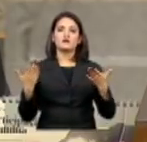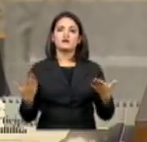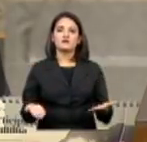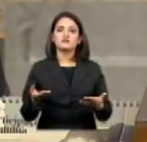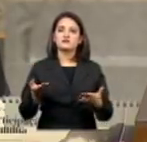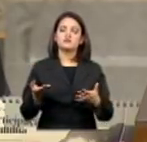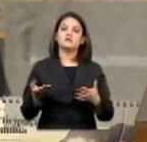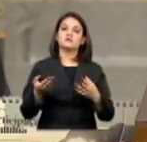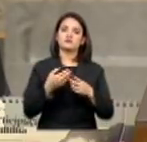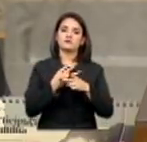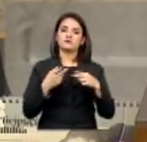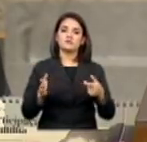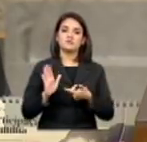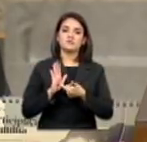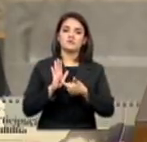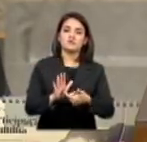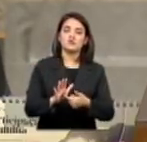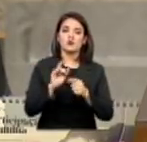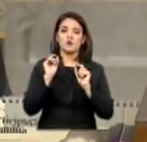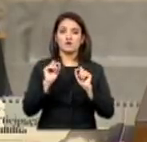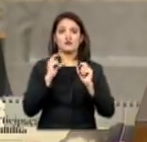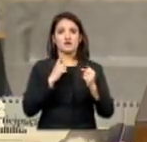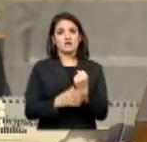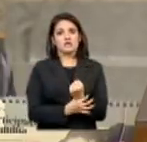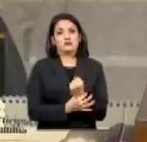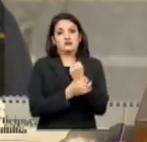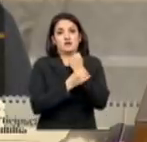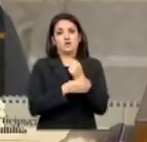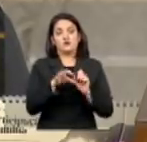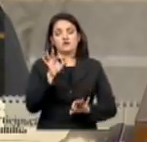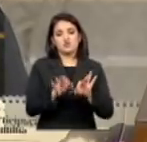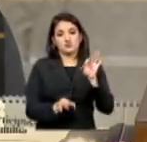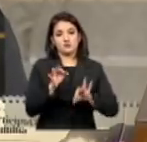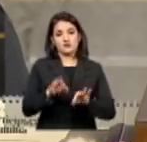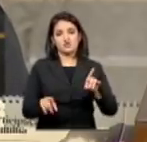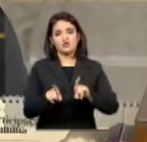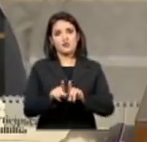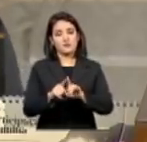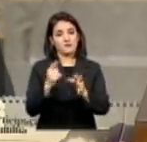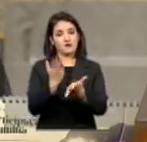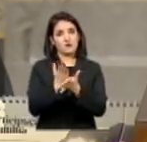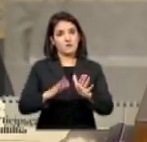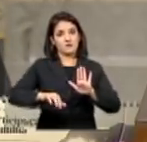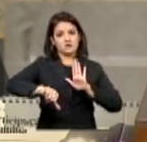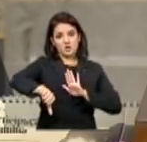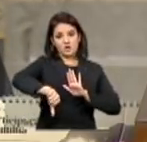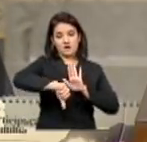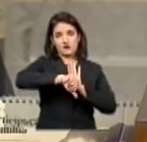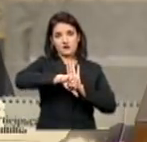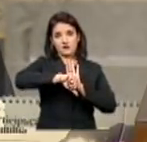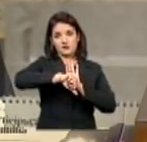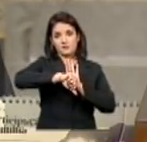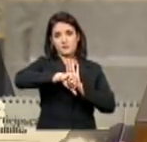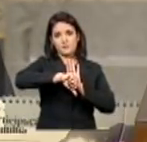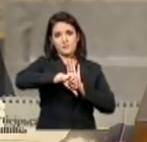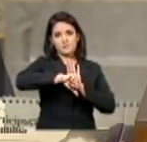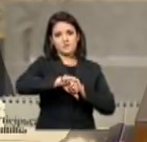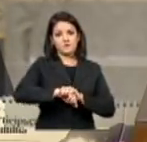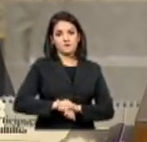conveniência a bem da segurança estabilidade jurídica bem como o combate ao crime de que o eventual reconhecimento